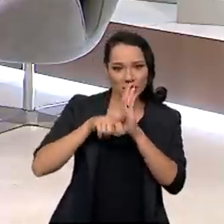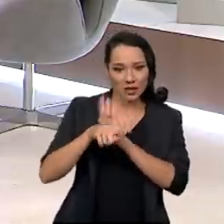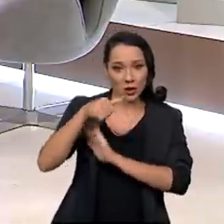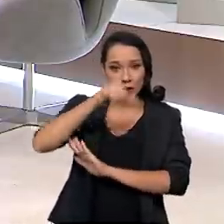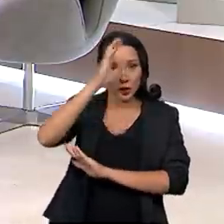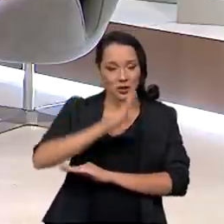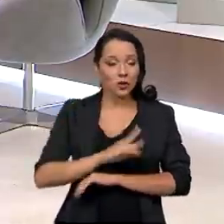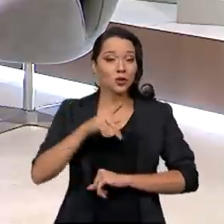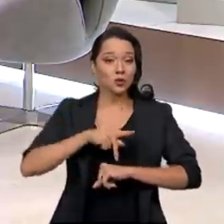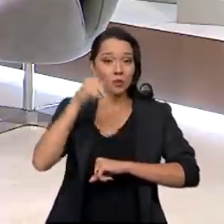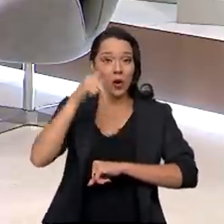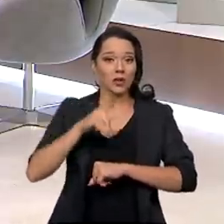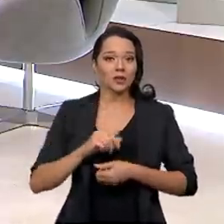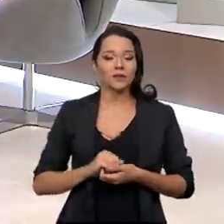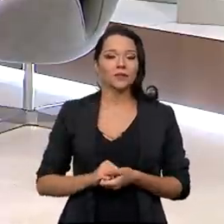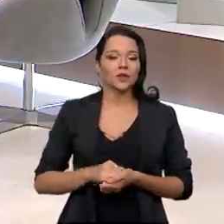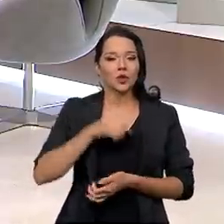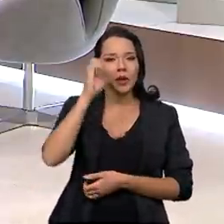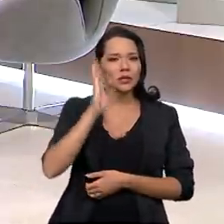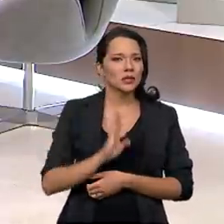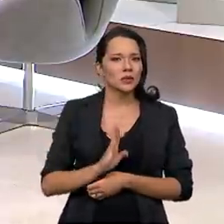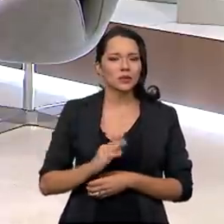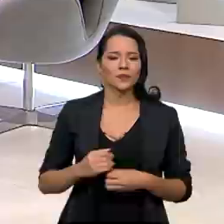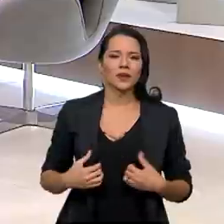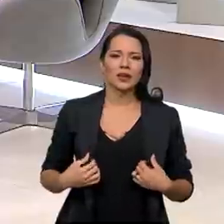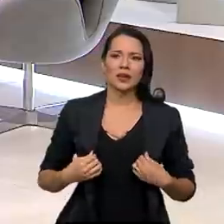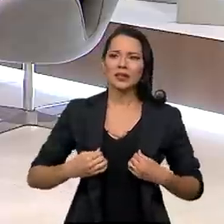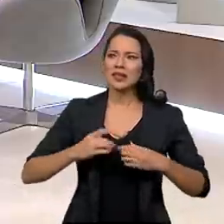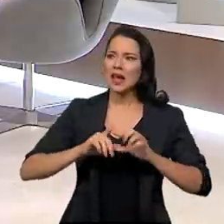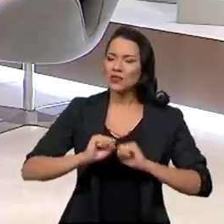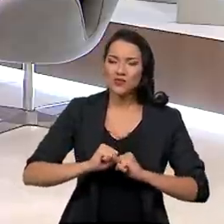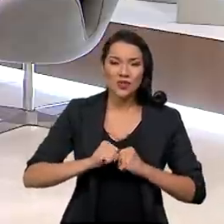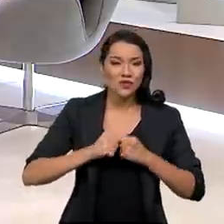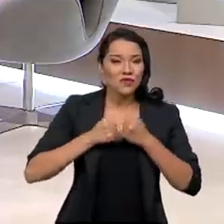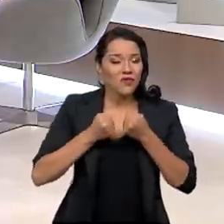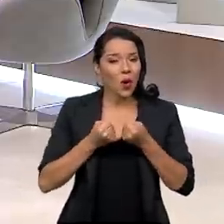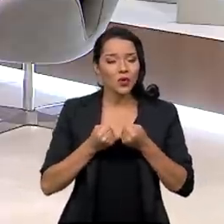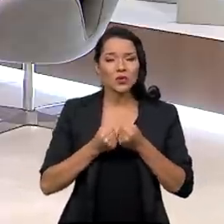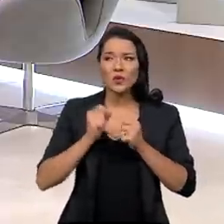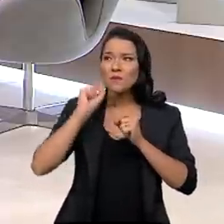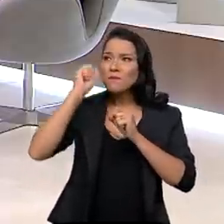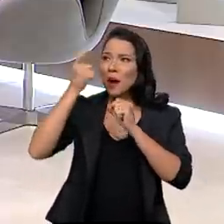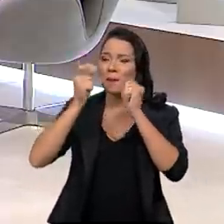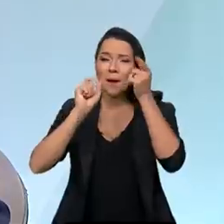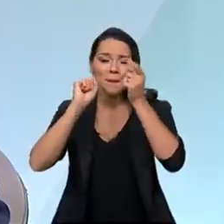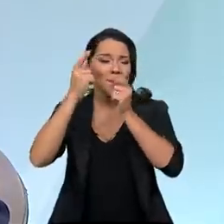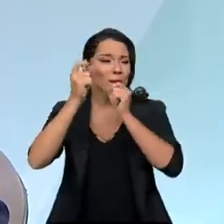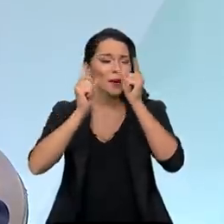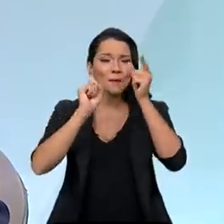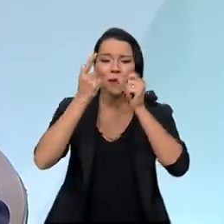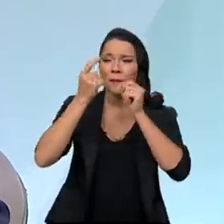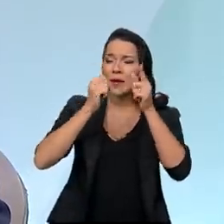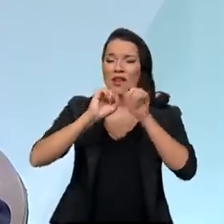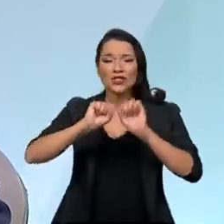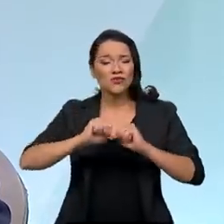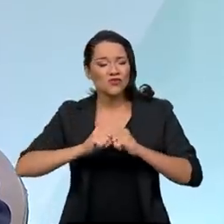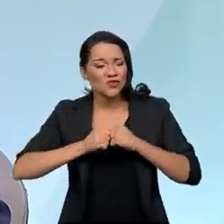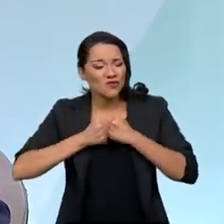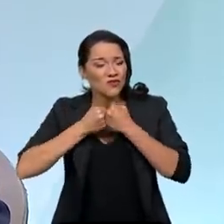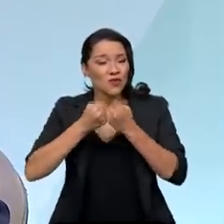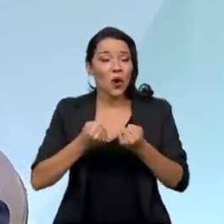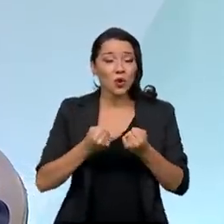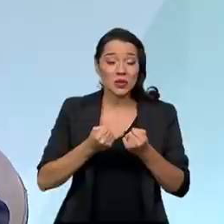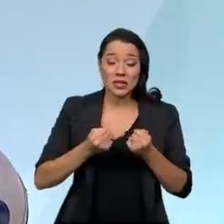brasileiro, pós-graduação brasileiro, ele é de um esforço, de uma criatividade, de um empenho, de